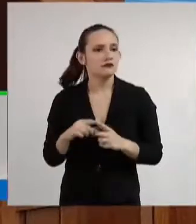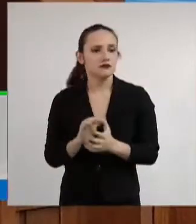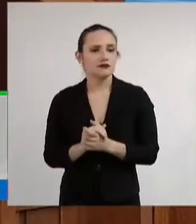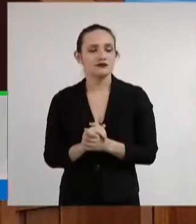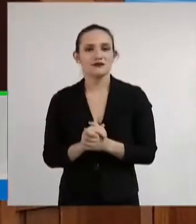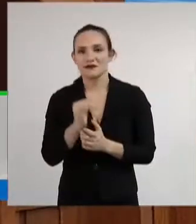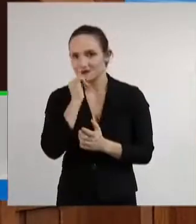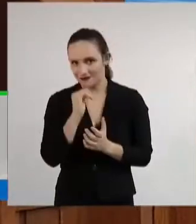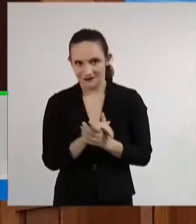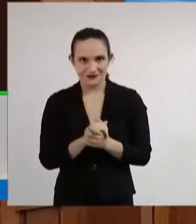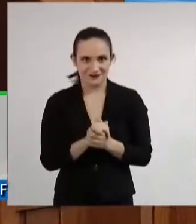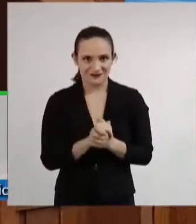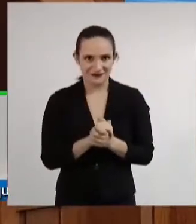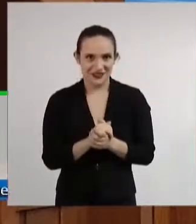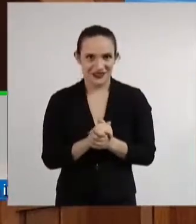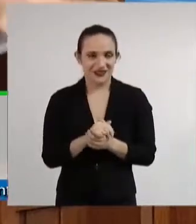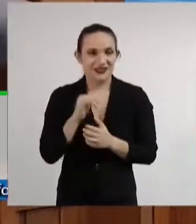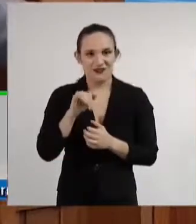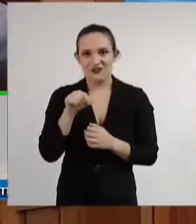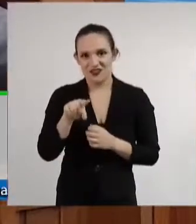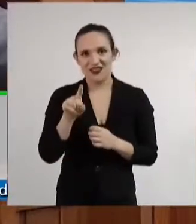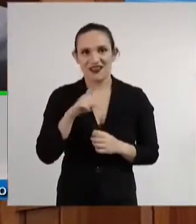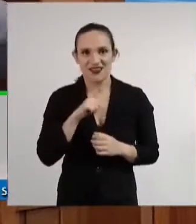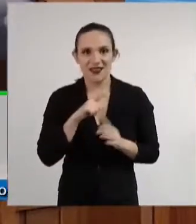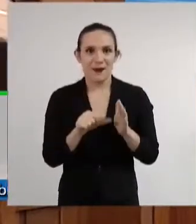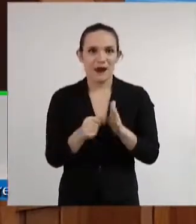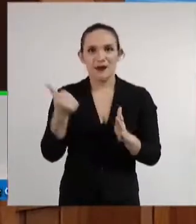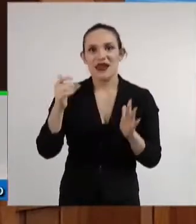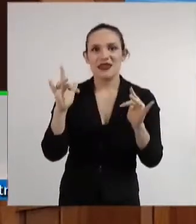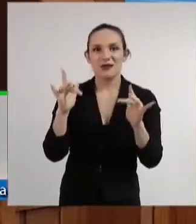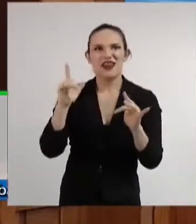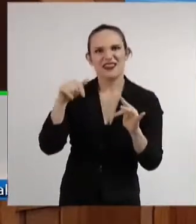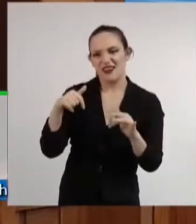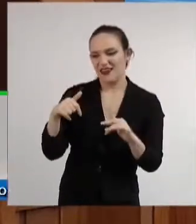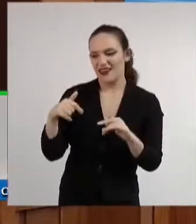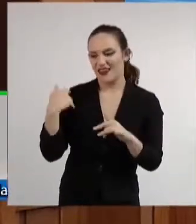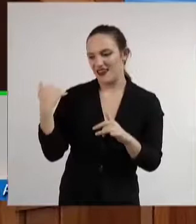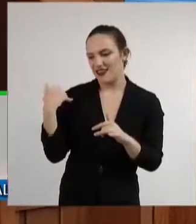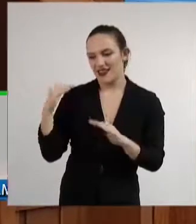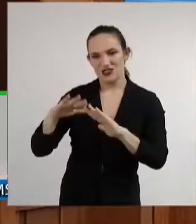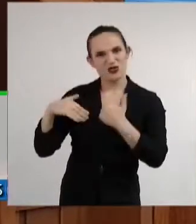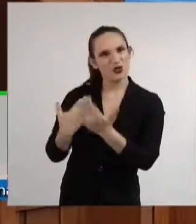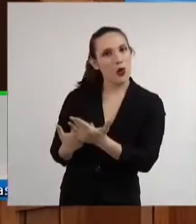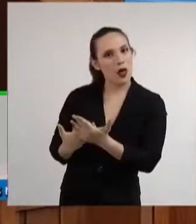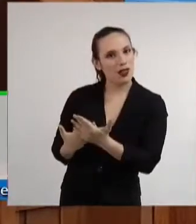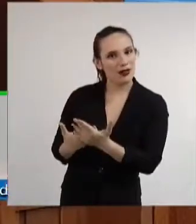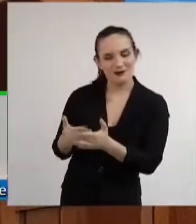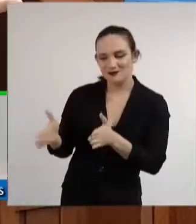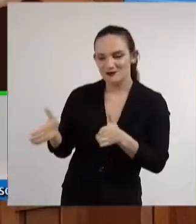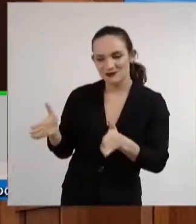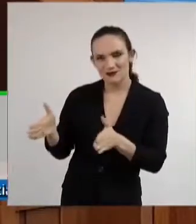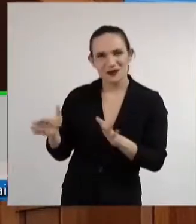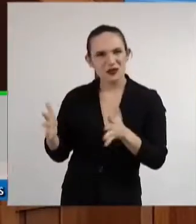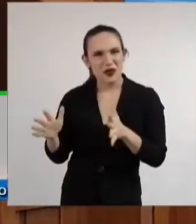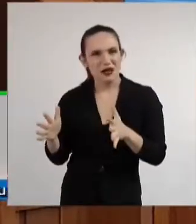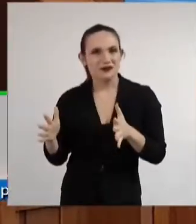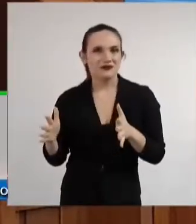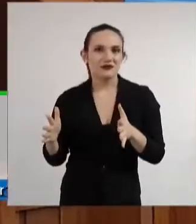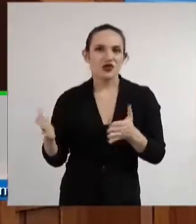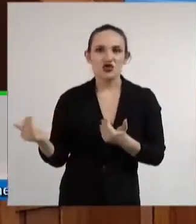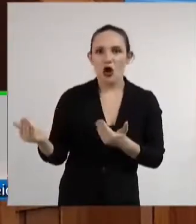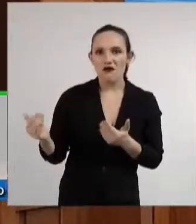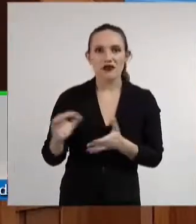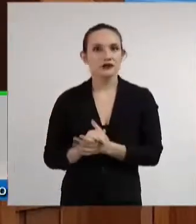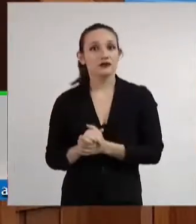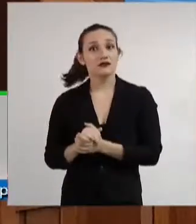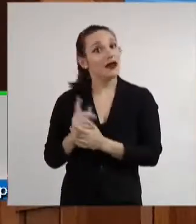primeira namorada nossa foi lá na escola, na fase da puberdade, chegando ali na adolescência. Esta é a